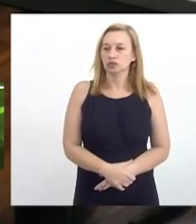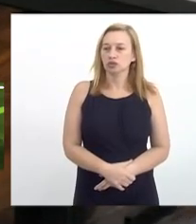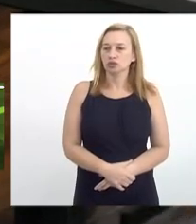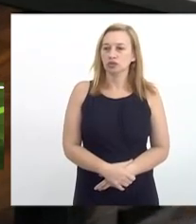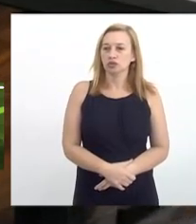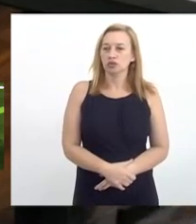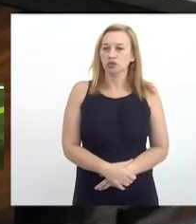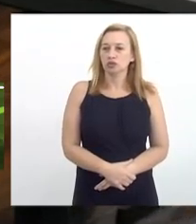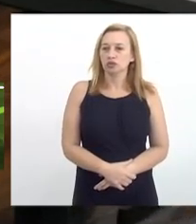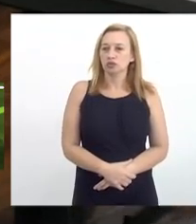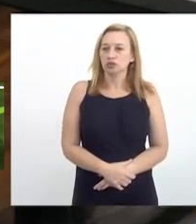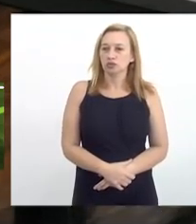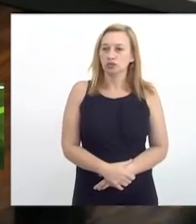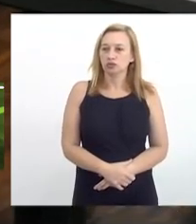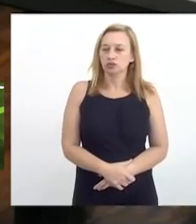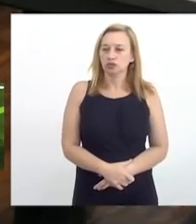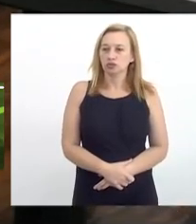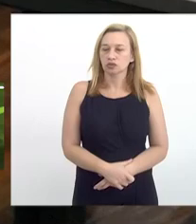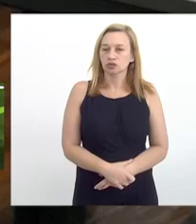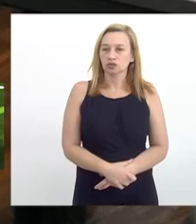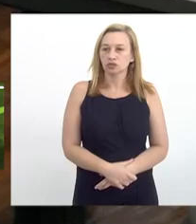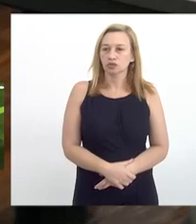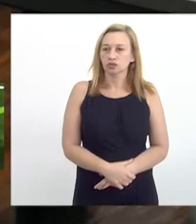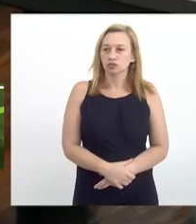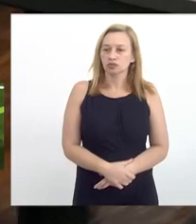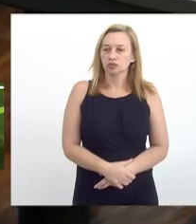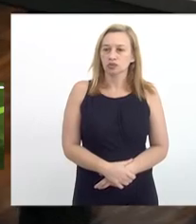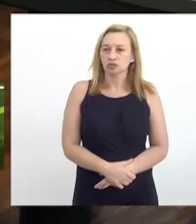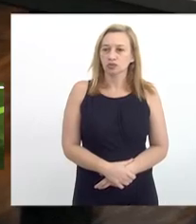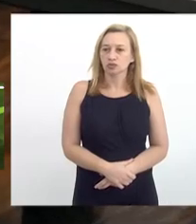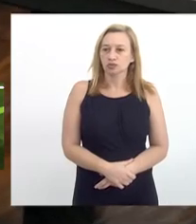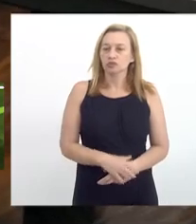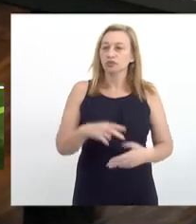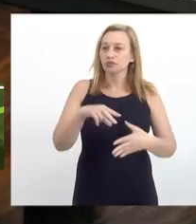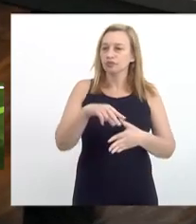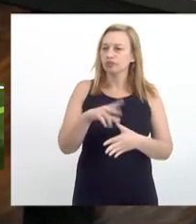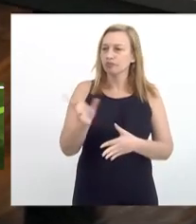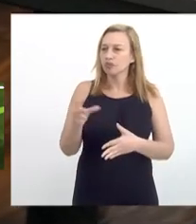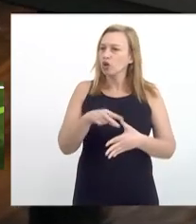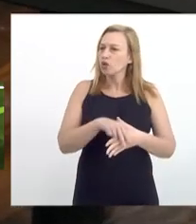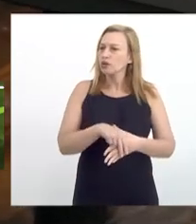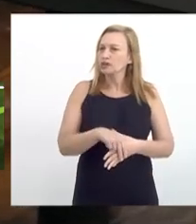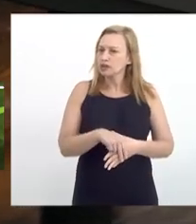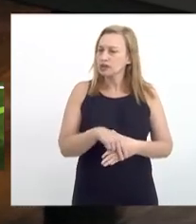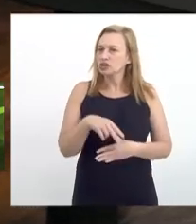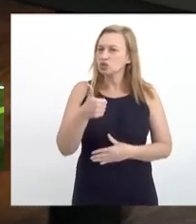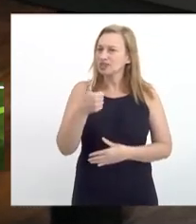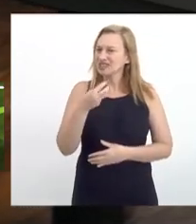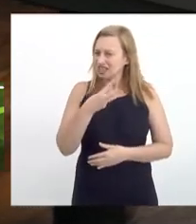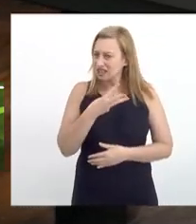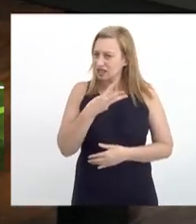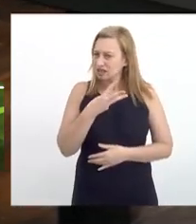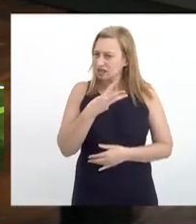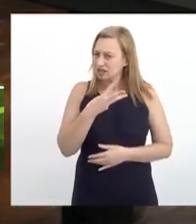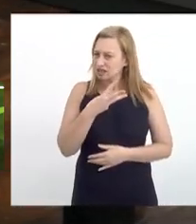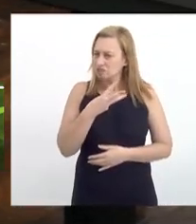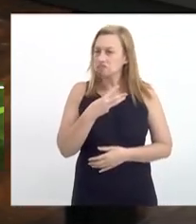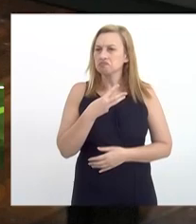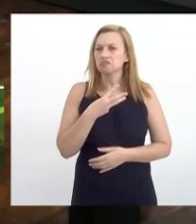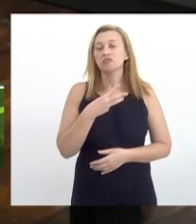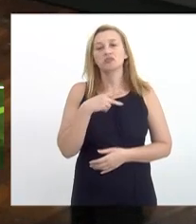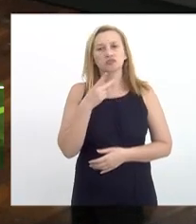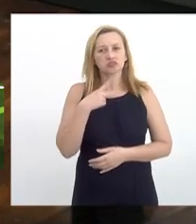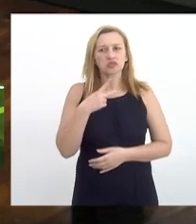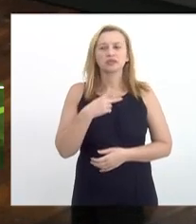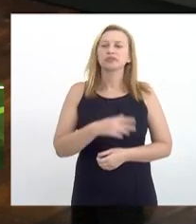formal é que o inciso, Valdeck, 13, o inciso 13, diz